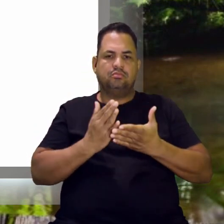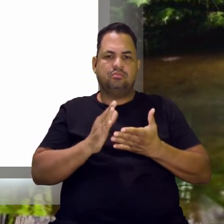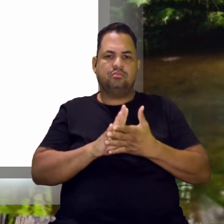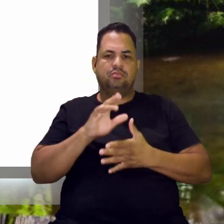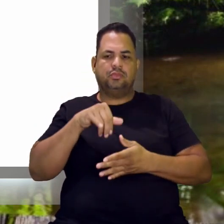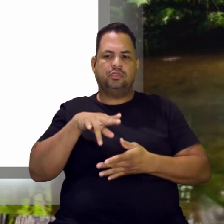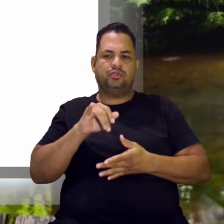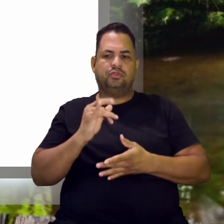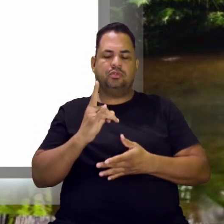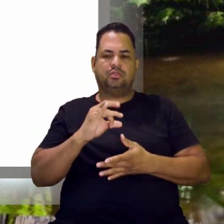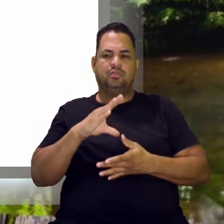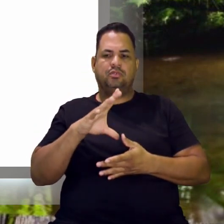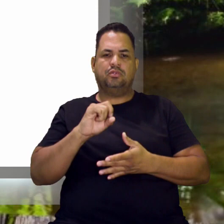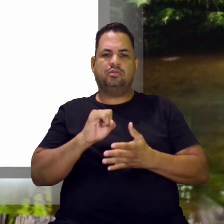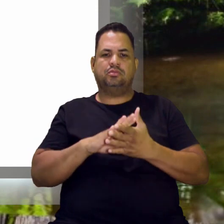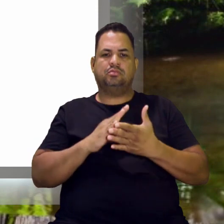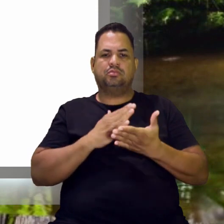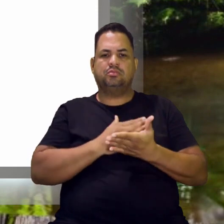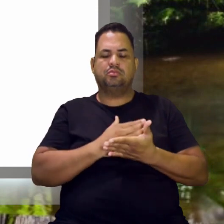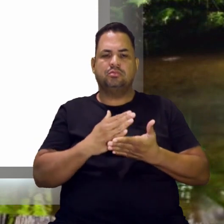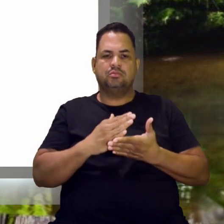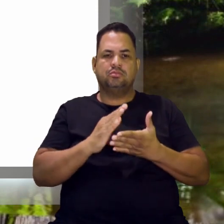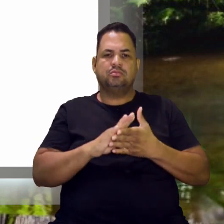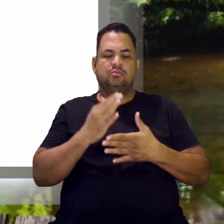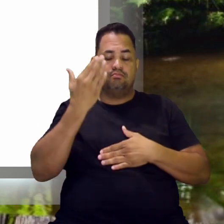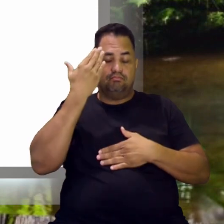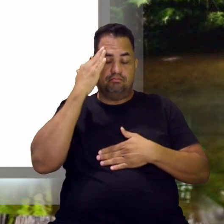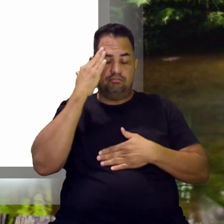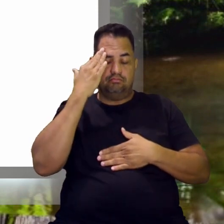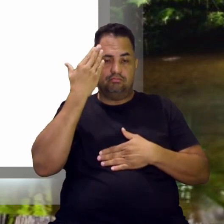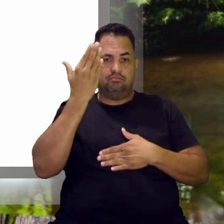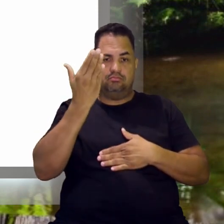nicho ecológico, né? A partir do seu